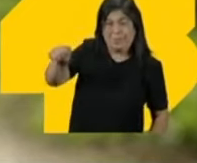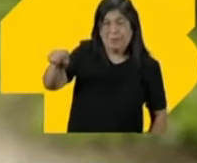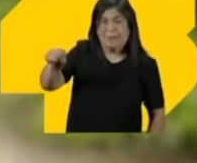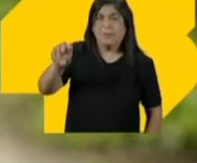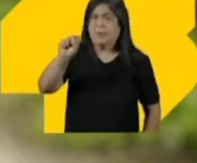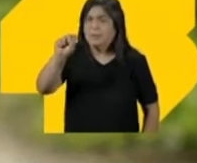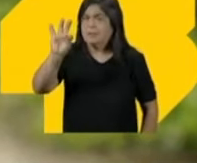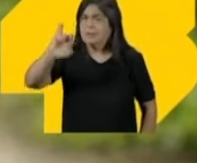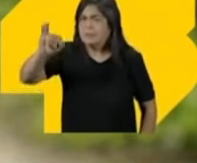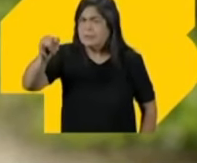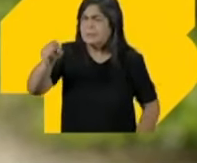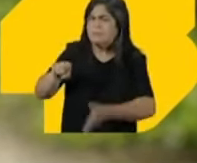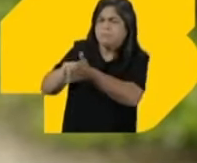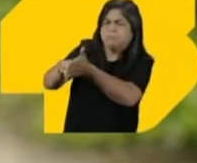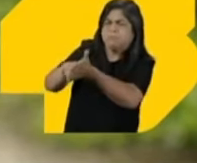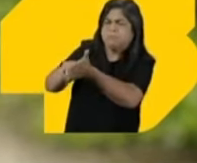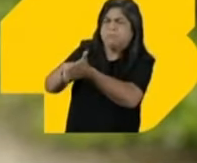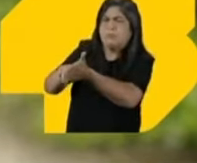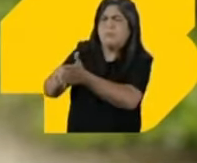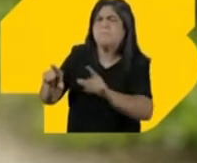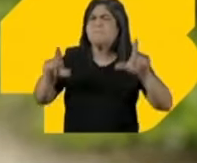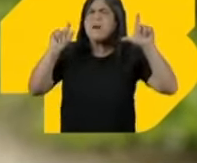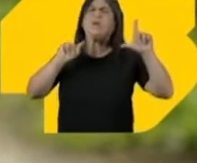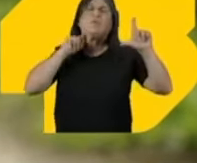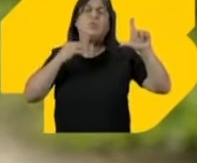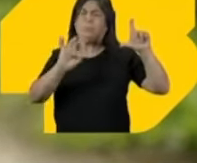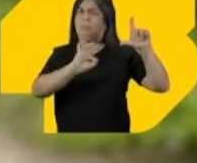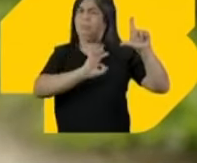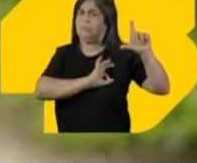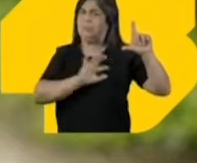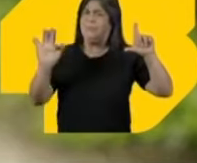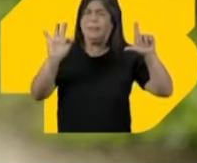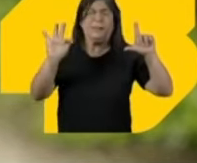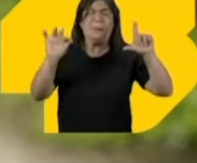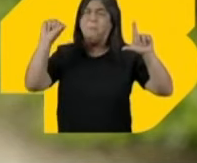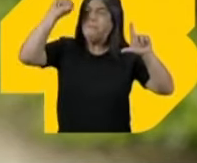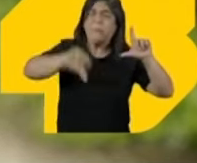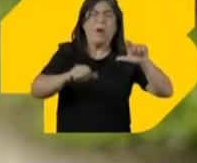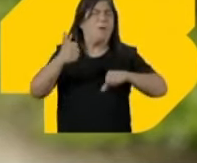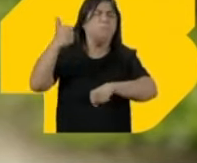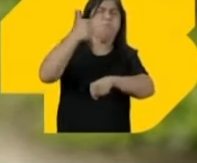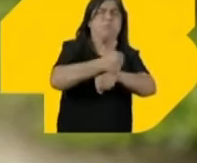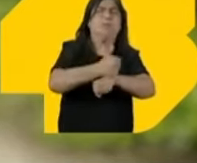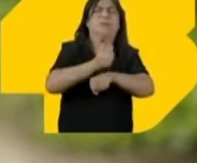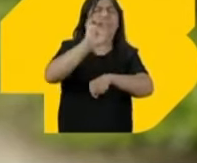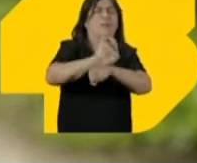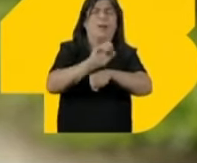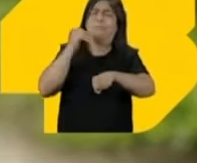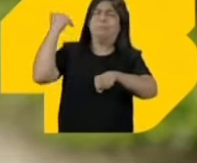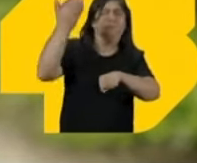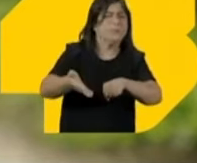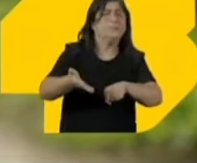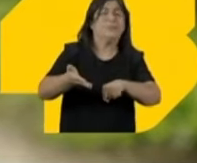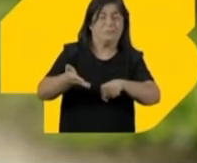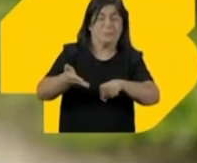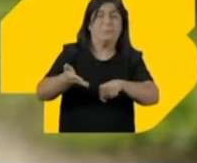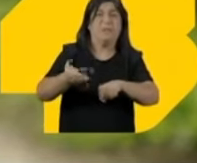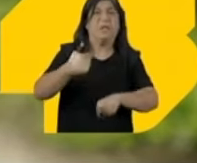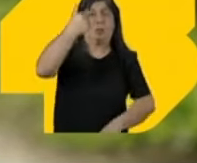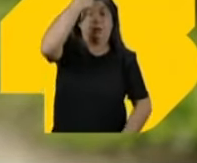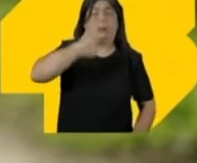foi citado em delação à Polícia Federal no maior escândalo de corrupção do Estado, a Operação Calvário. E eu estou aqui, tocando